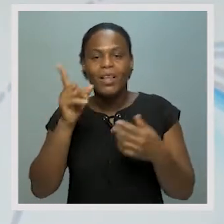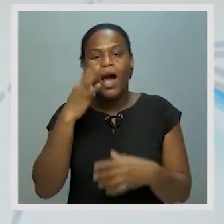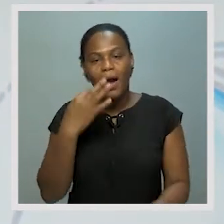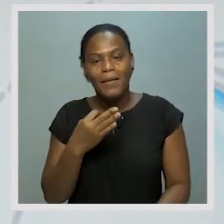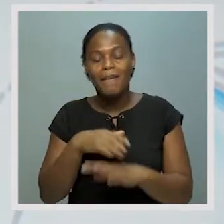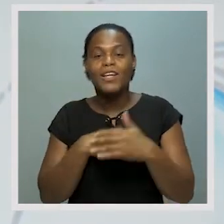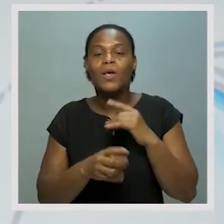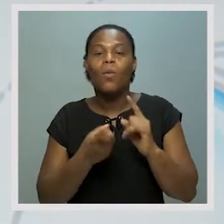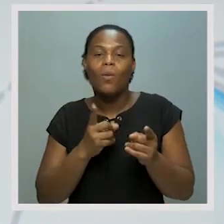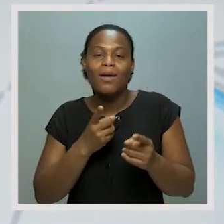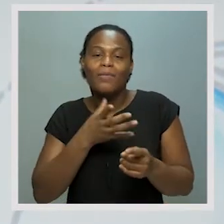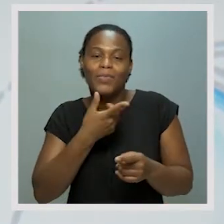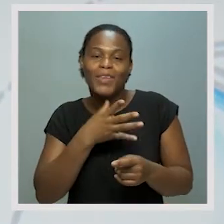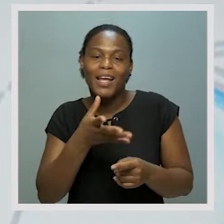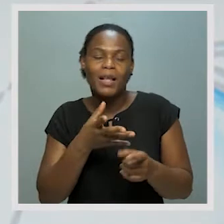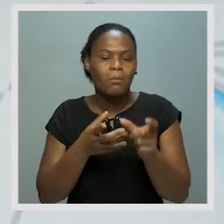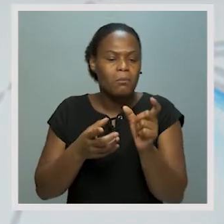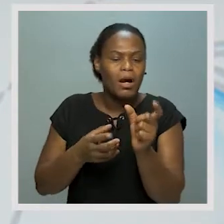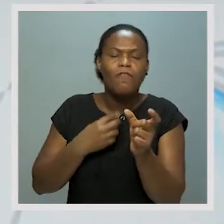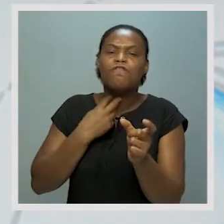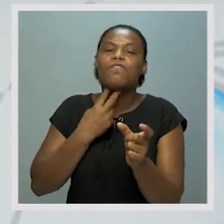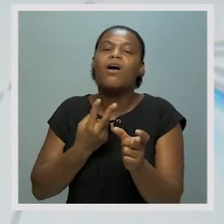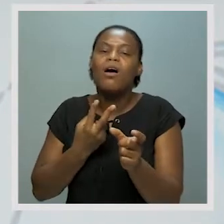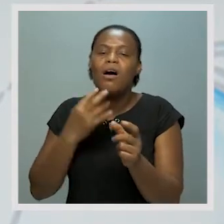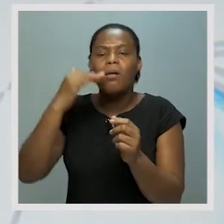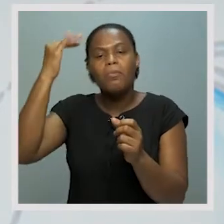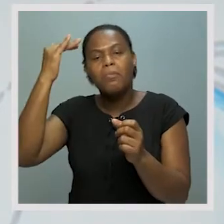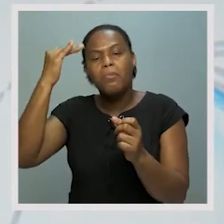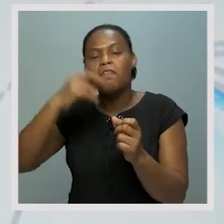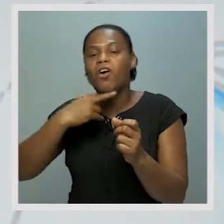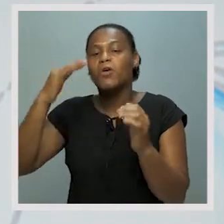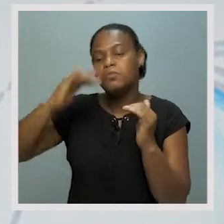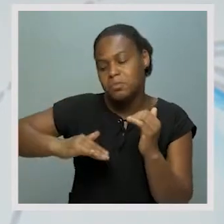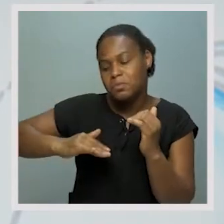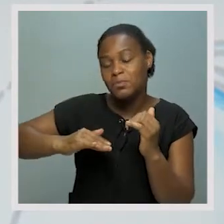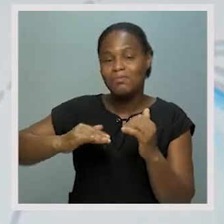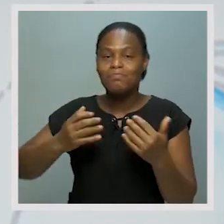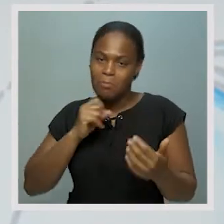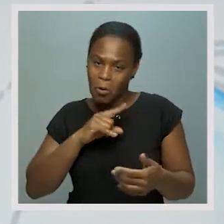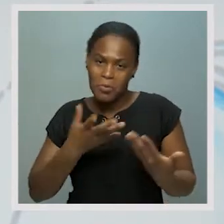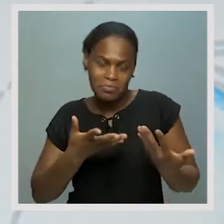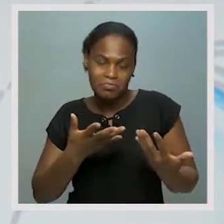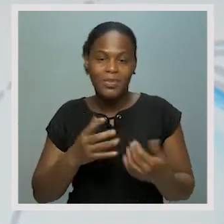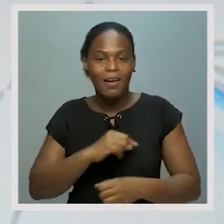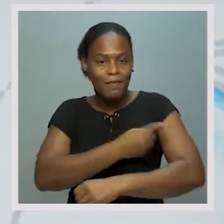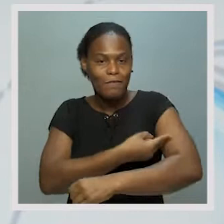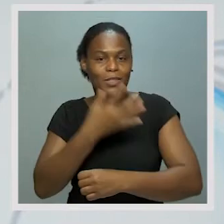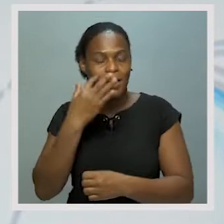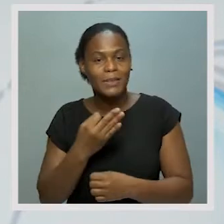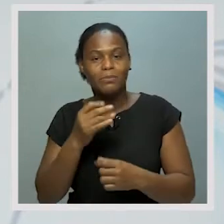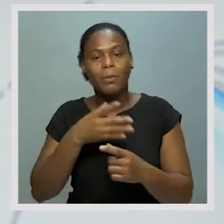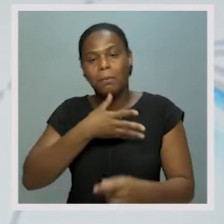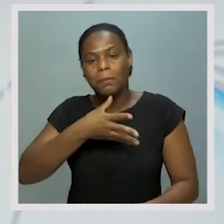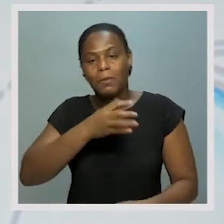ainda fazer aquilo que se chama entoação da voz. Pode baixar ou pode subir a sua voz, reforçando